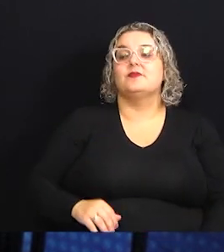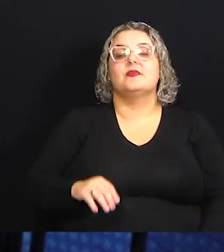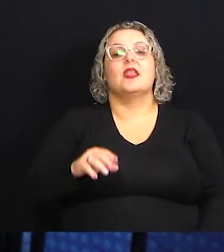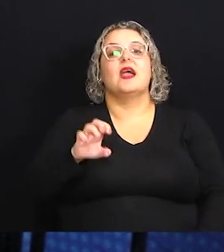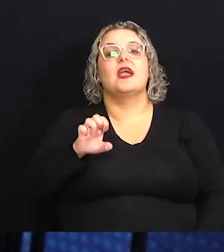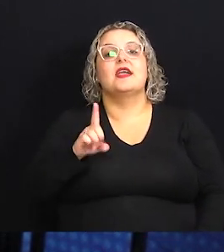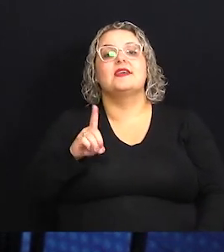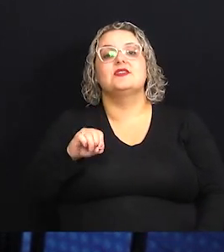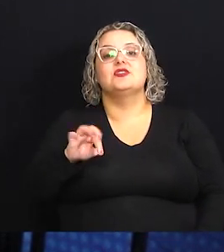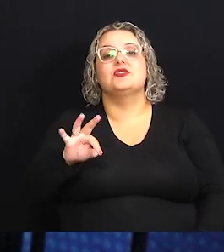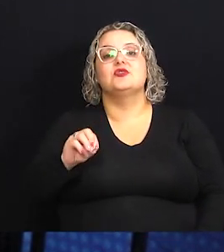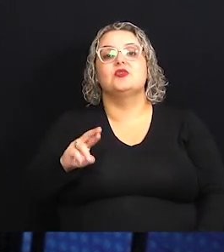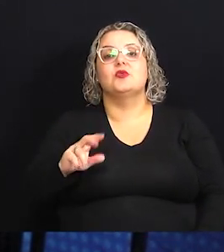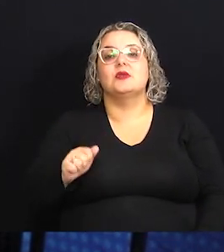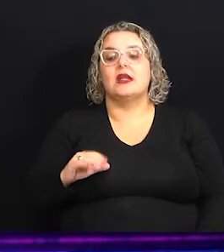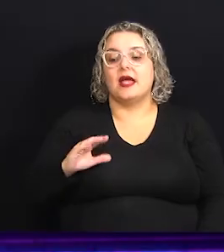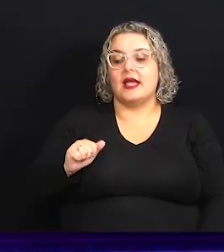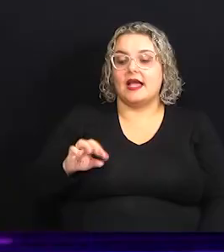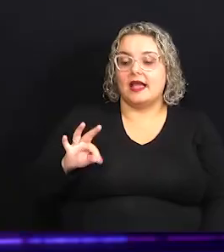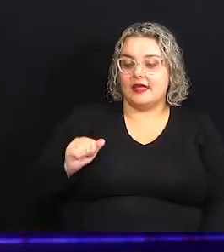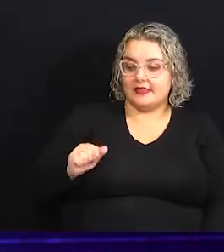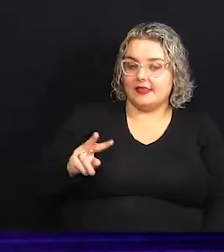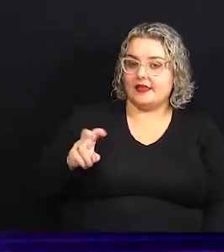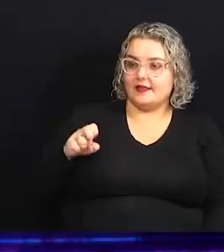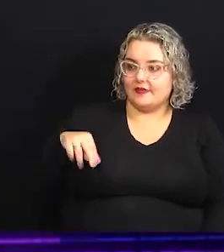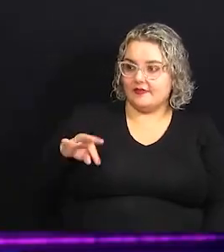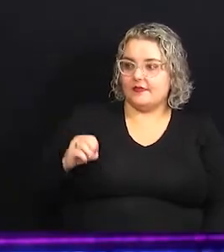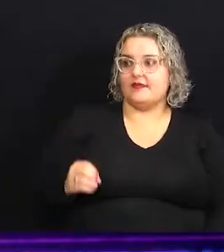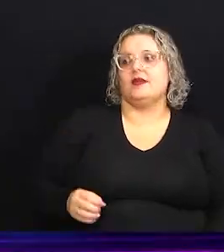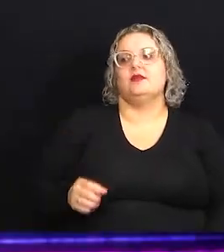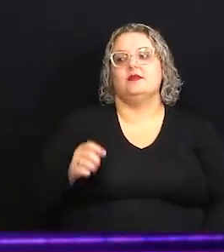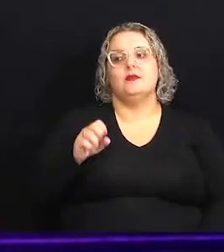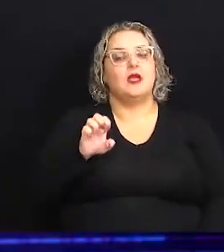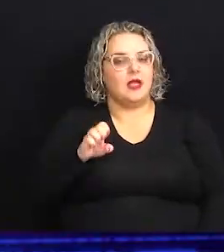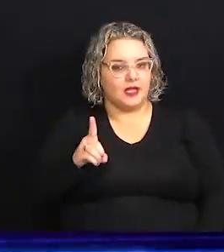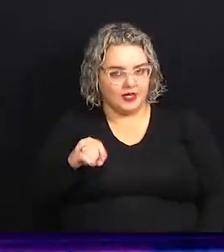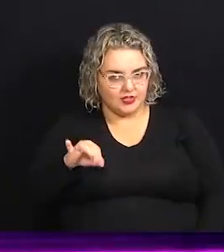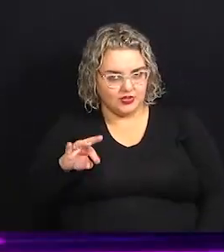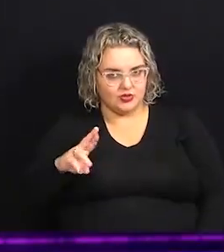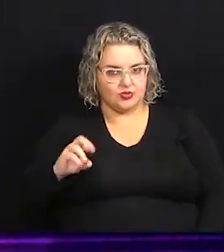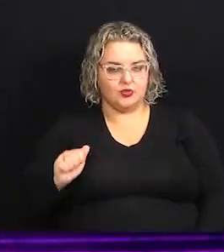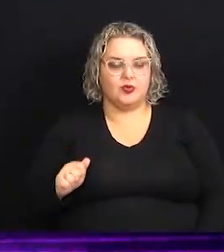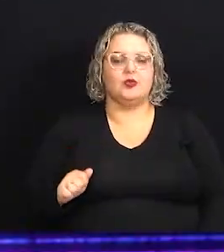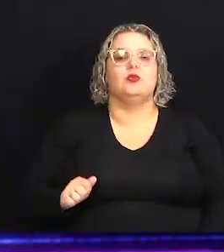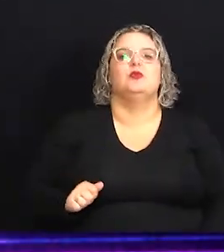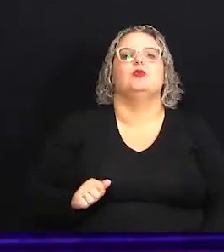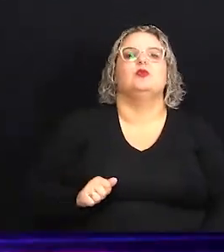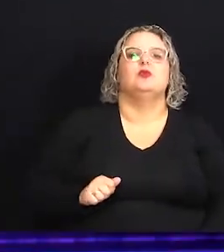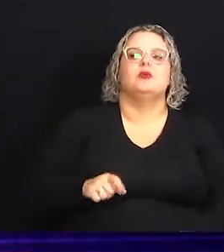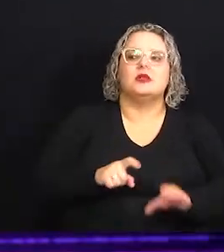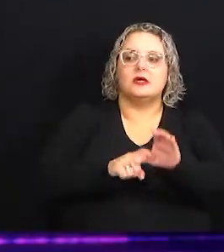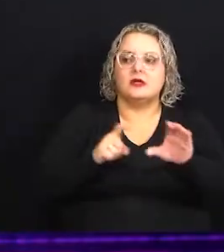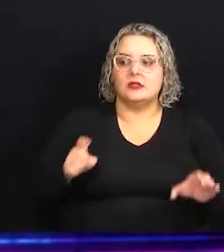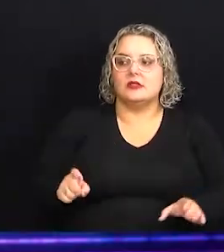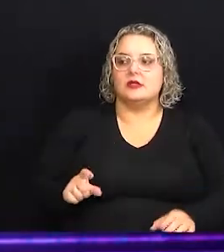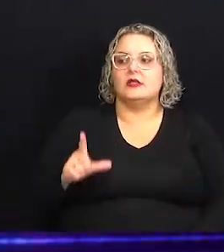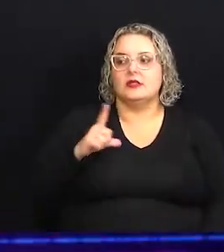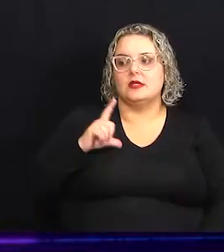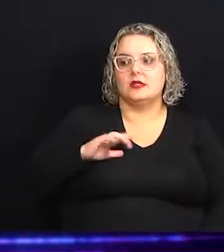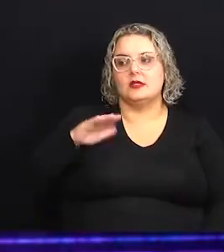Catavento. É uma editora independente. Então tem um link para quem mora no exterior, que é